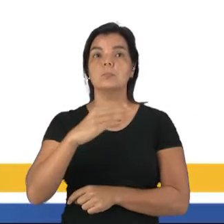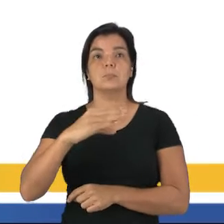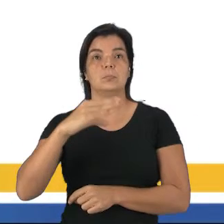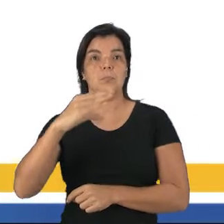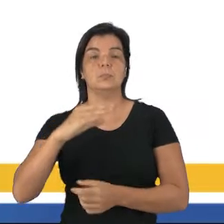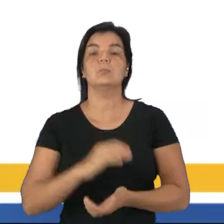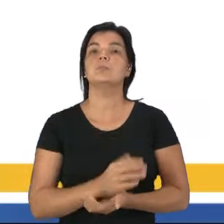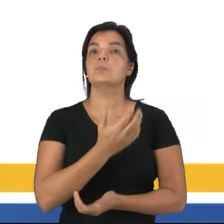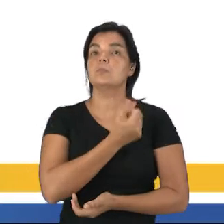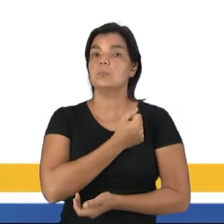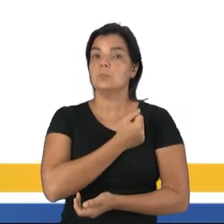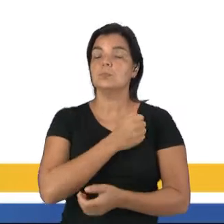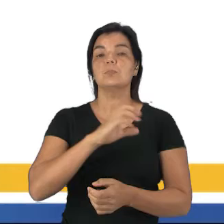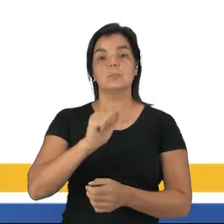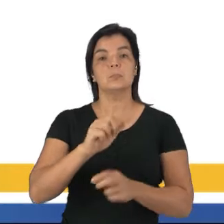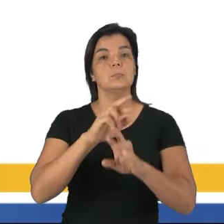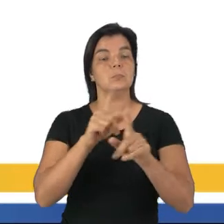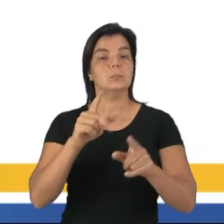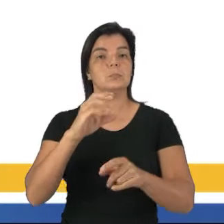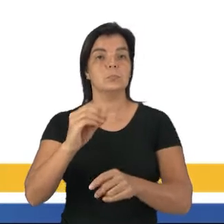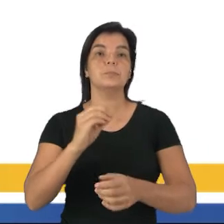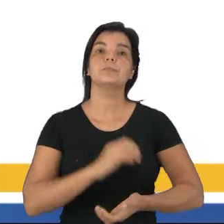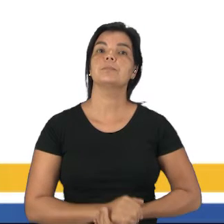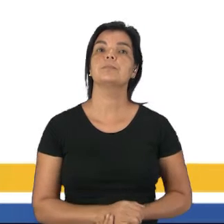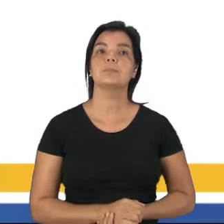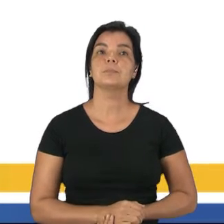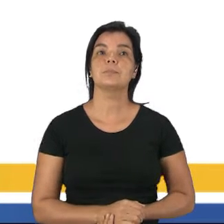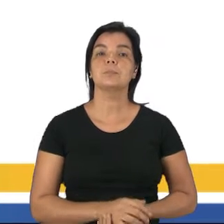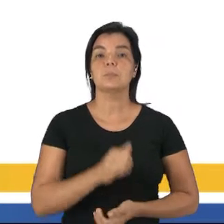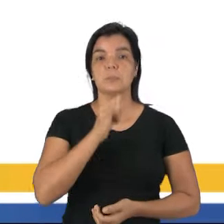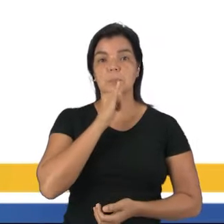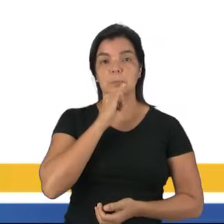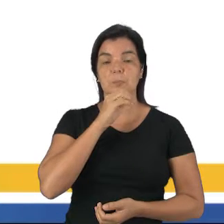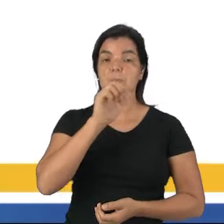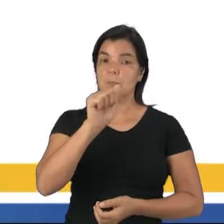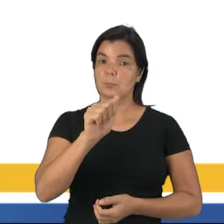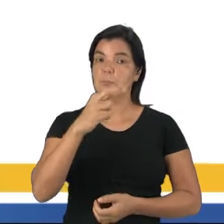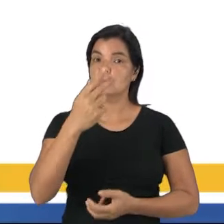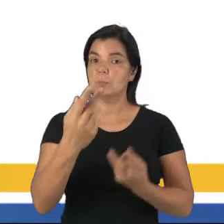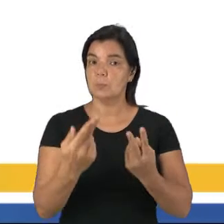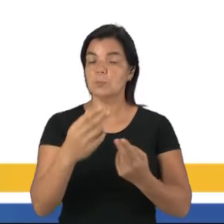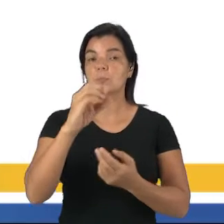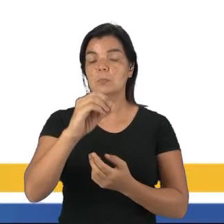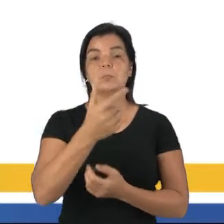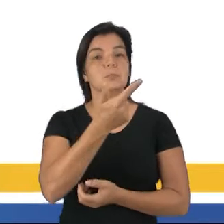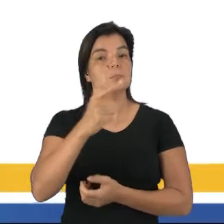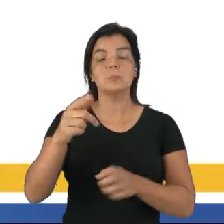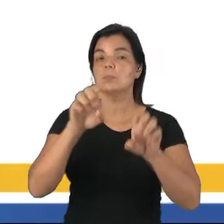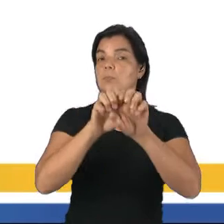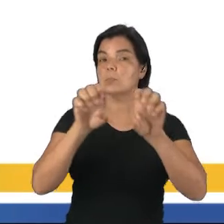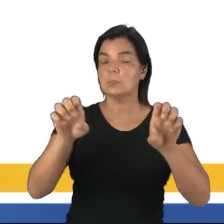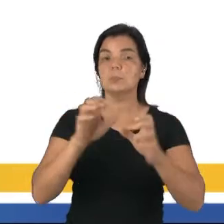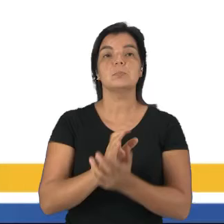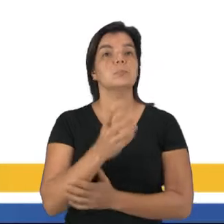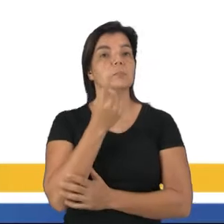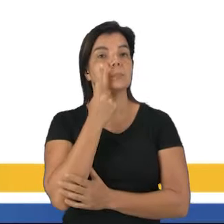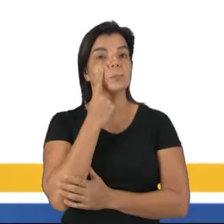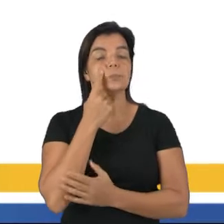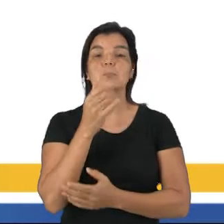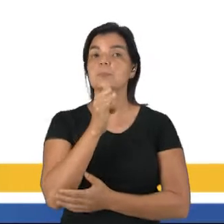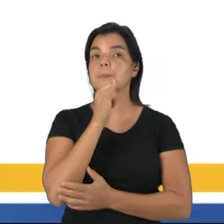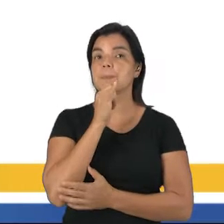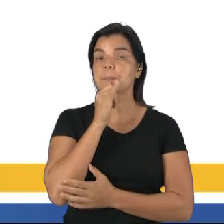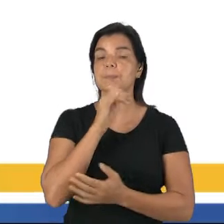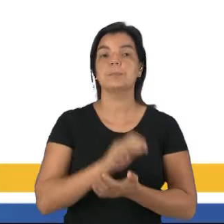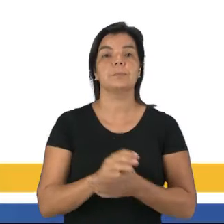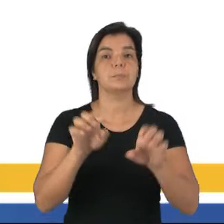são números reais, onde o a tem que ser diferente de zero. Porque se o a é igual a zero, não vai existir a equação. Então, veja aqui